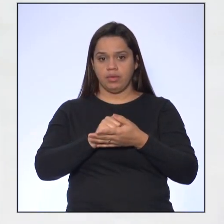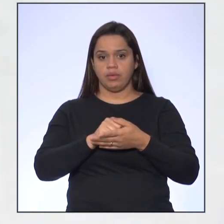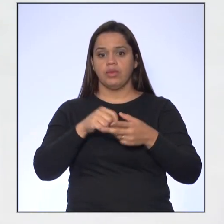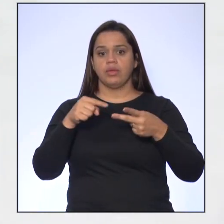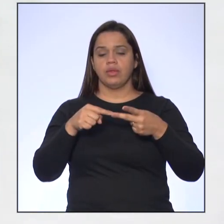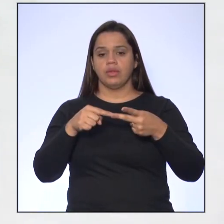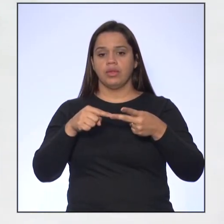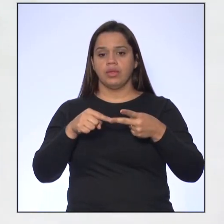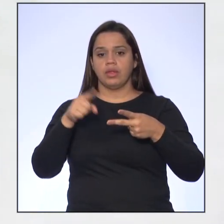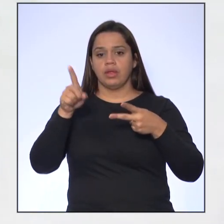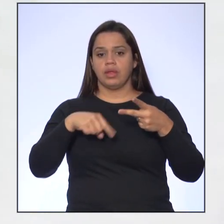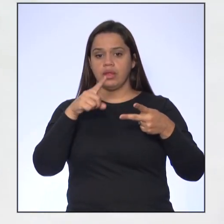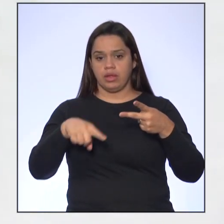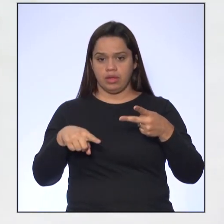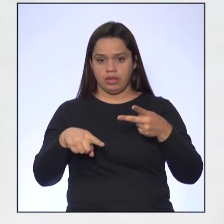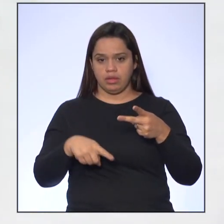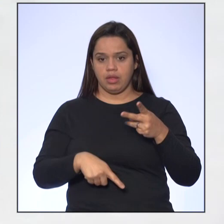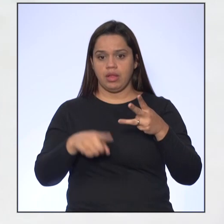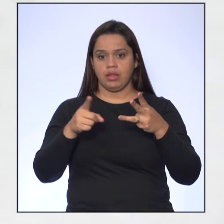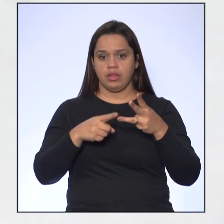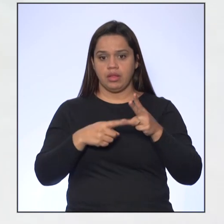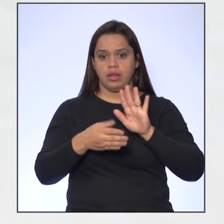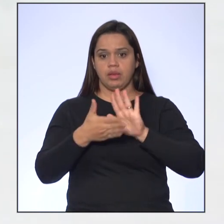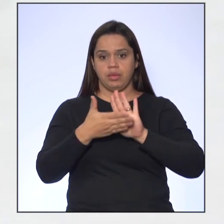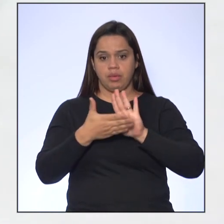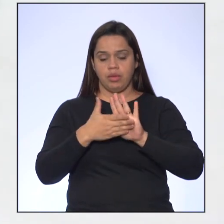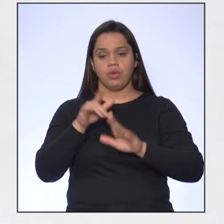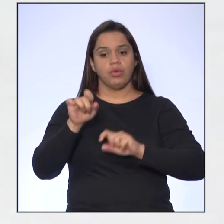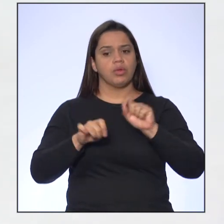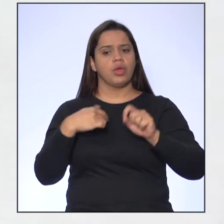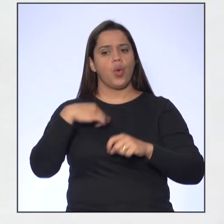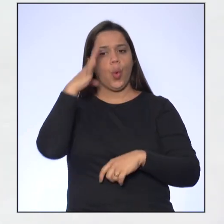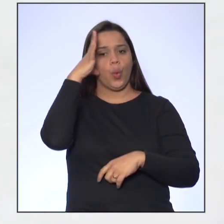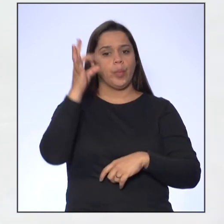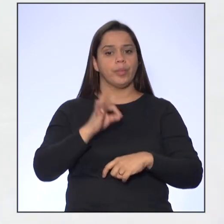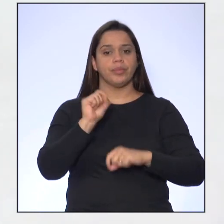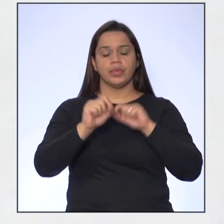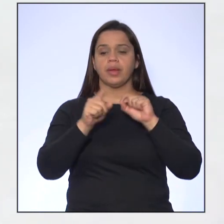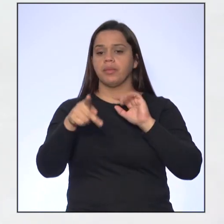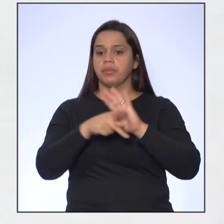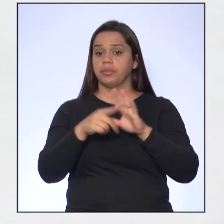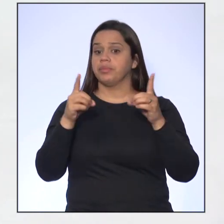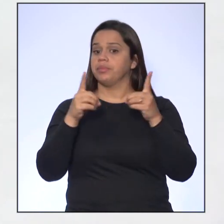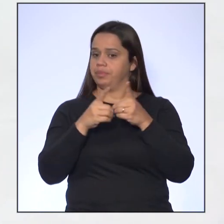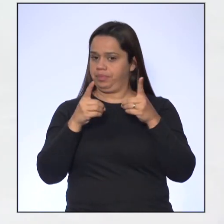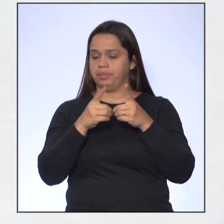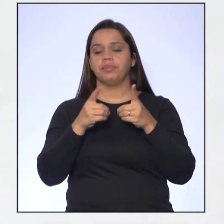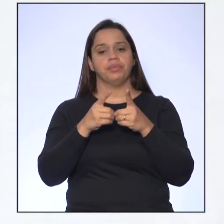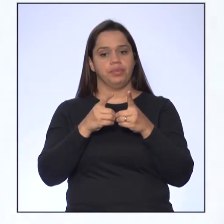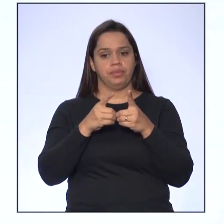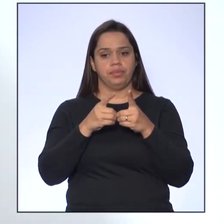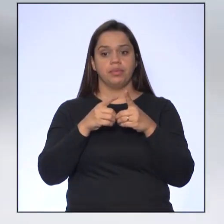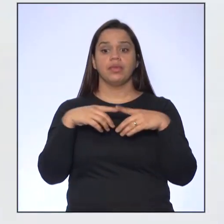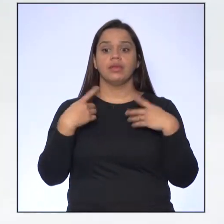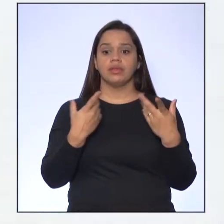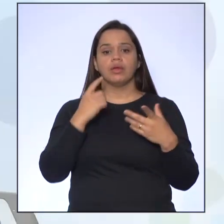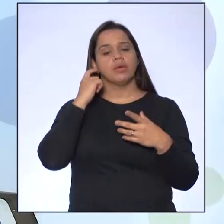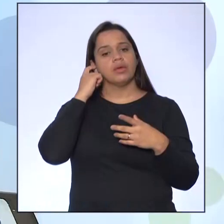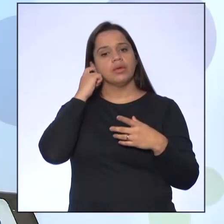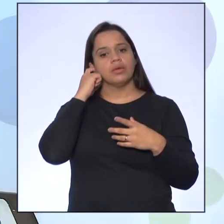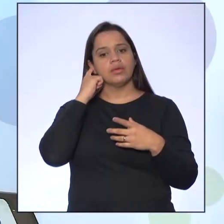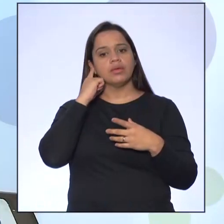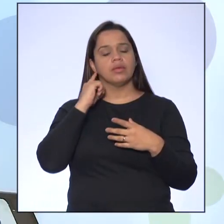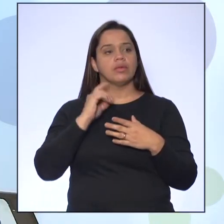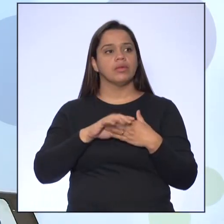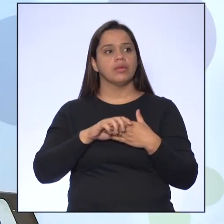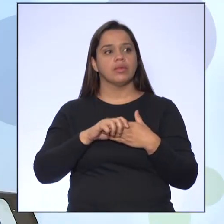plano, realizar uma proposta, eu posso entender que é um atendimento, não é, Rafa? Sim, Então aqui, ó, eu vou colocar